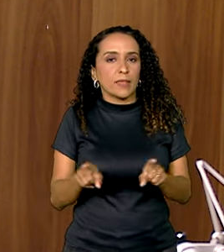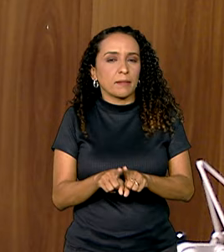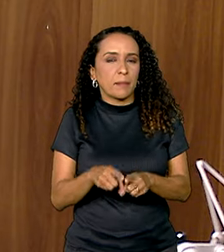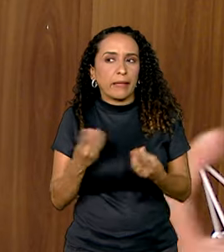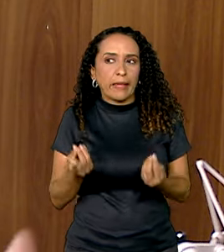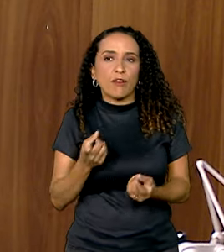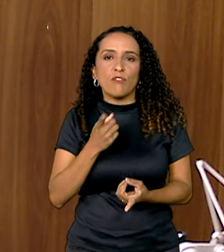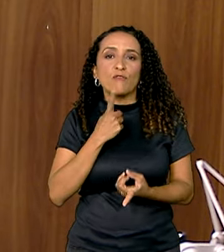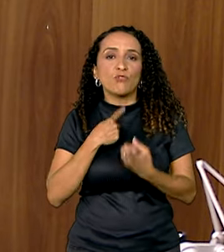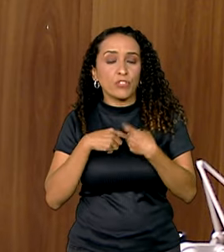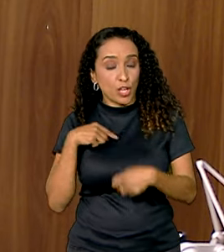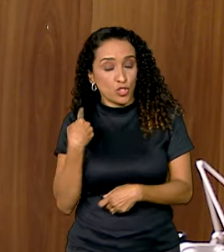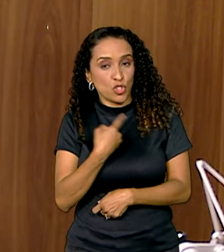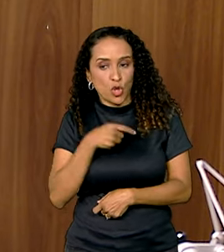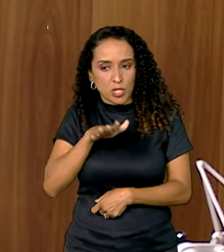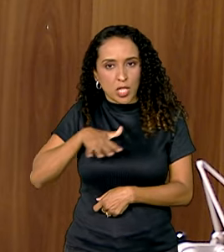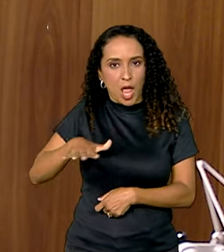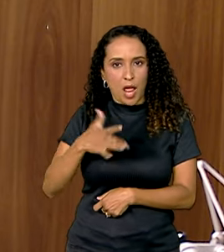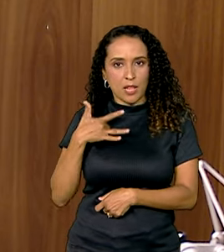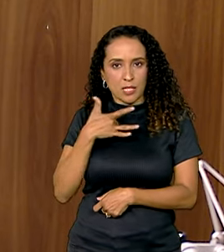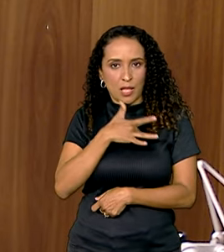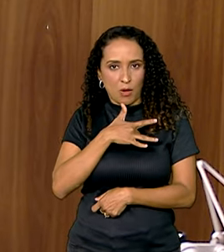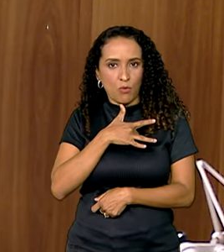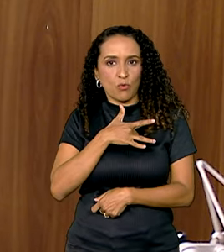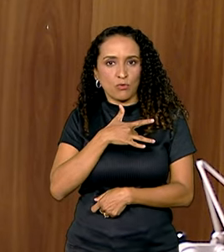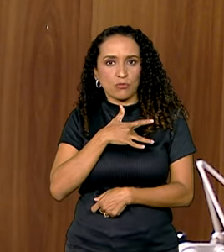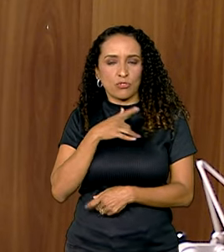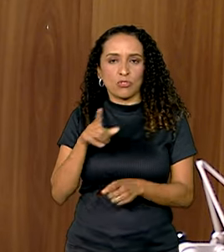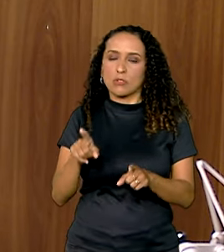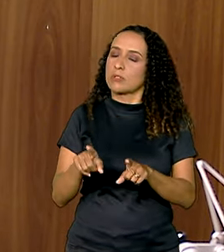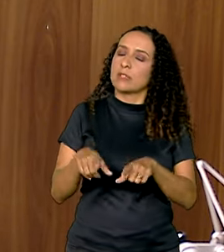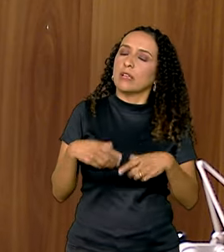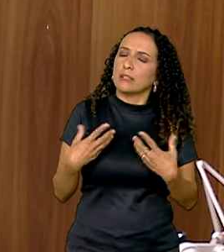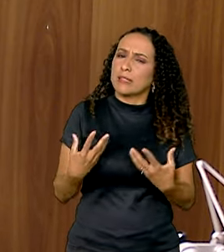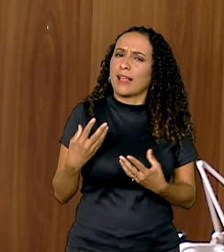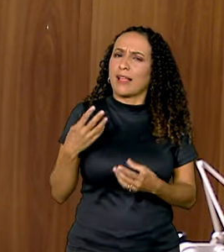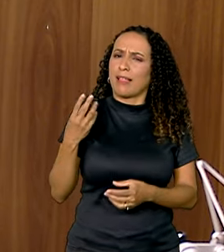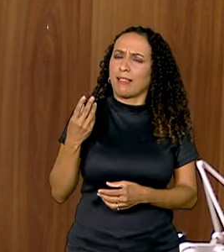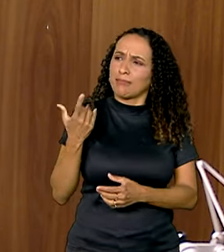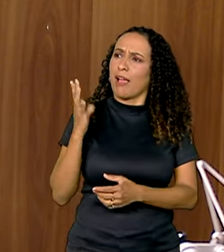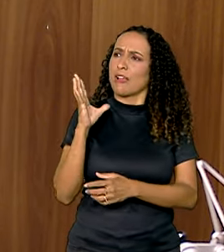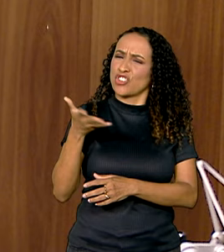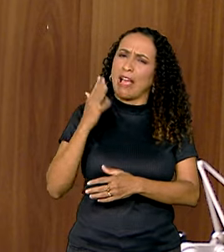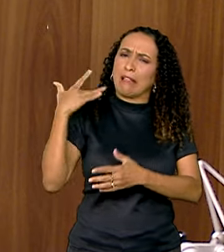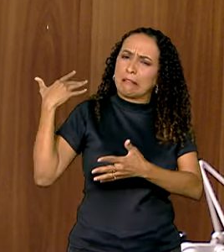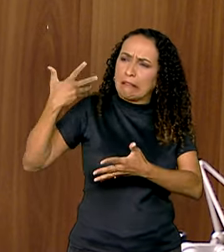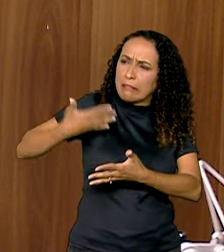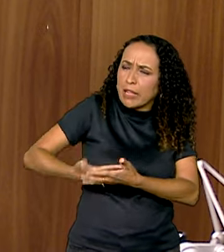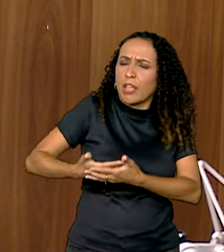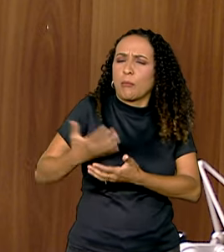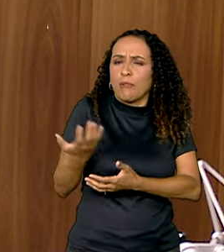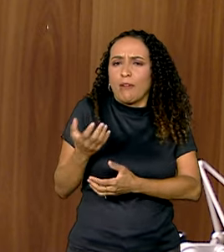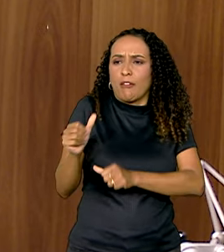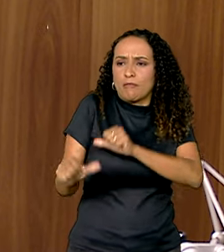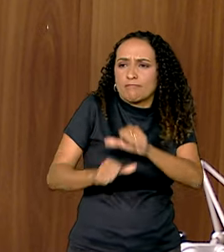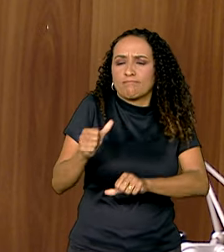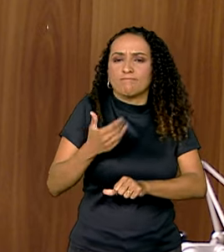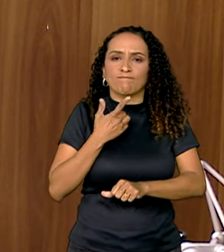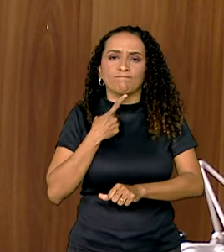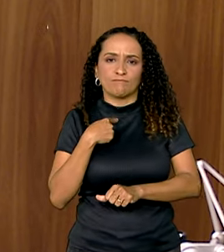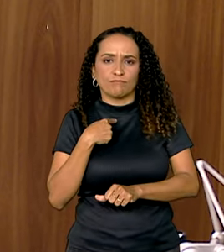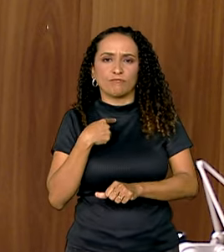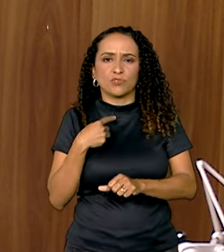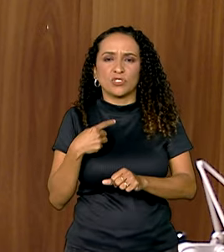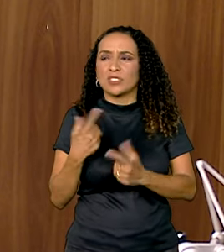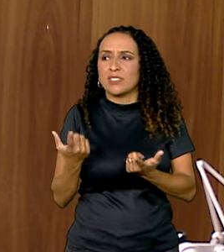um desejo nosso na área de saúde, na área do Sistema Único de Saúde, há muito tempo, de mudar esse sistema que